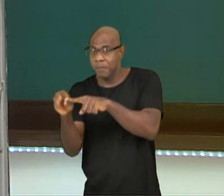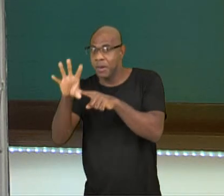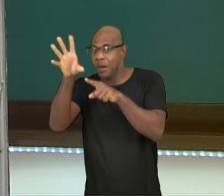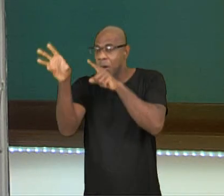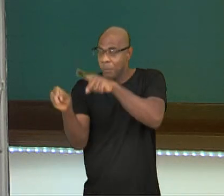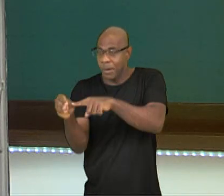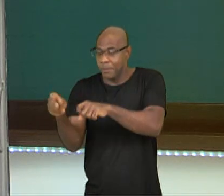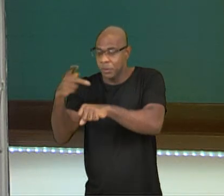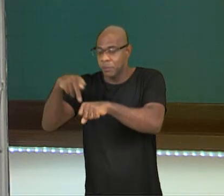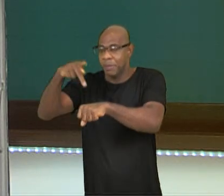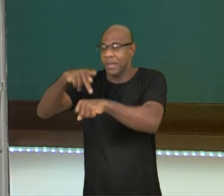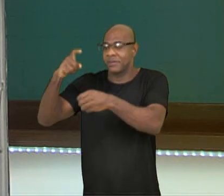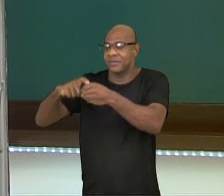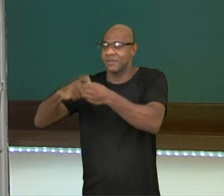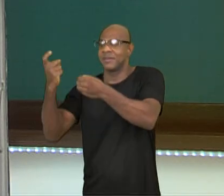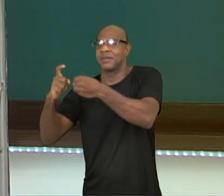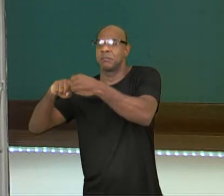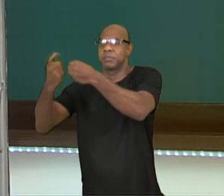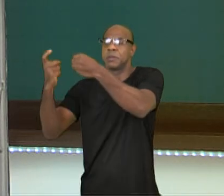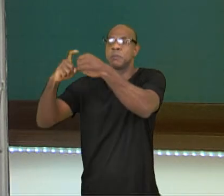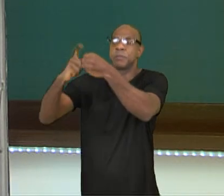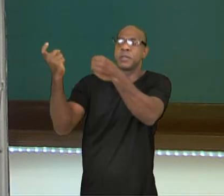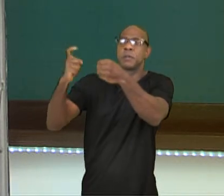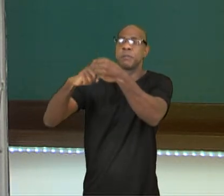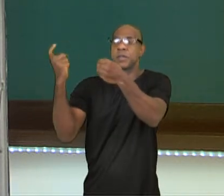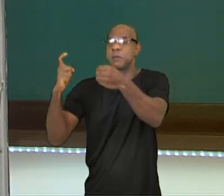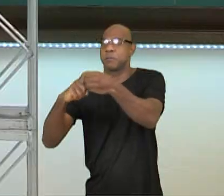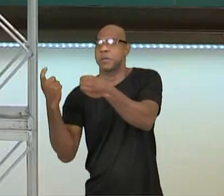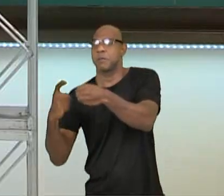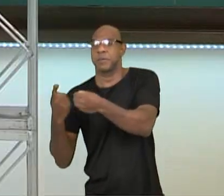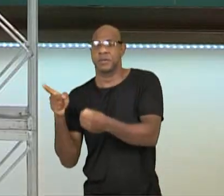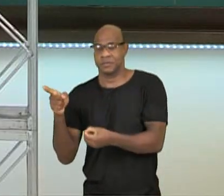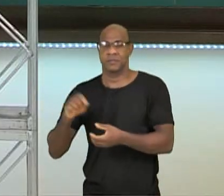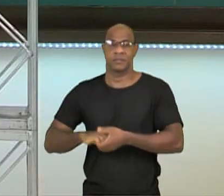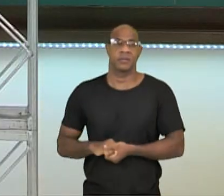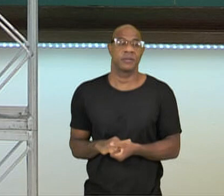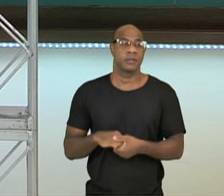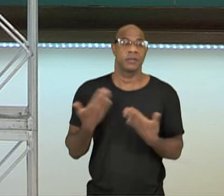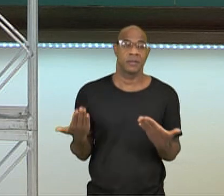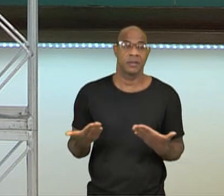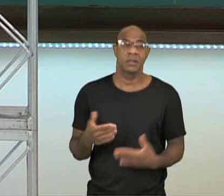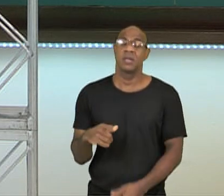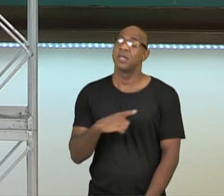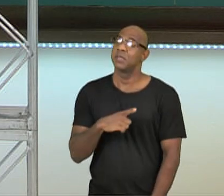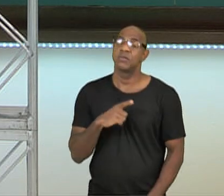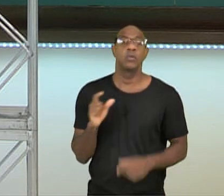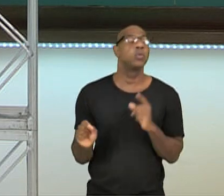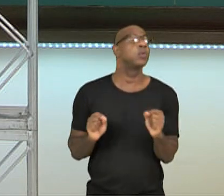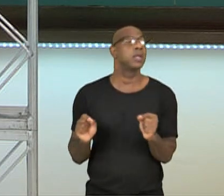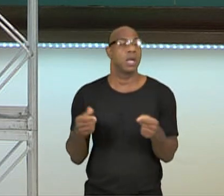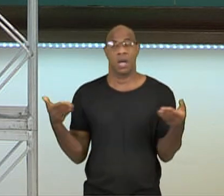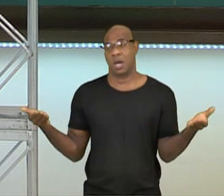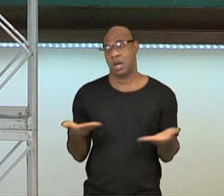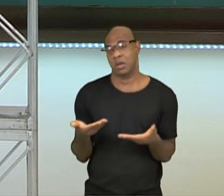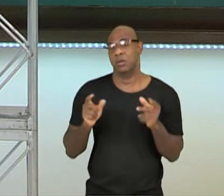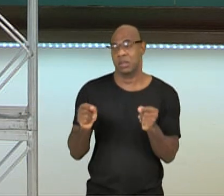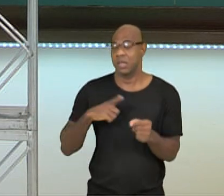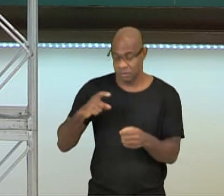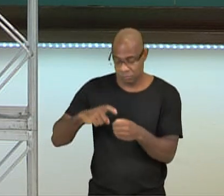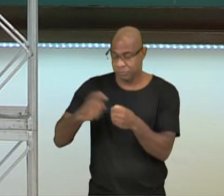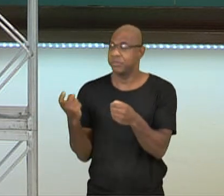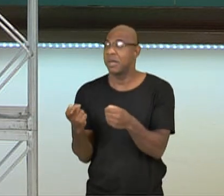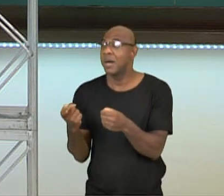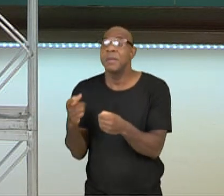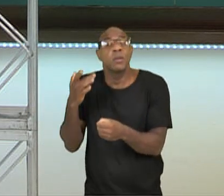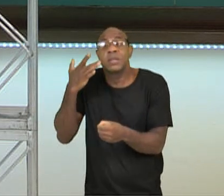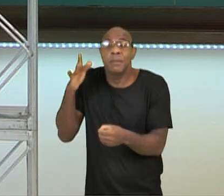Quando eles aí começaram a buscar, mas é aquilo que eu falei a vocês. Tinha essa questão que agora eles eram independentes, mas não